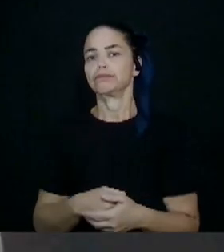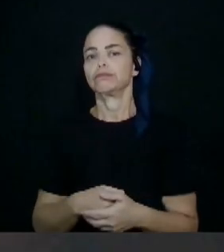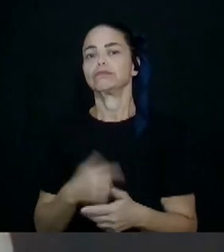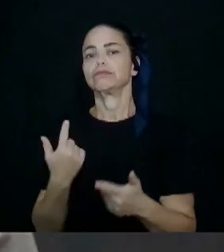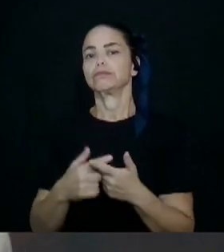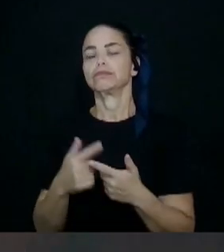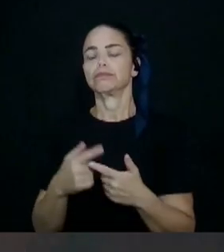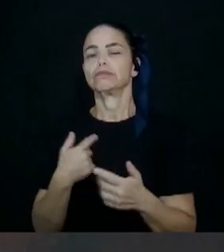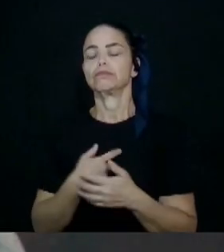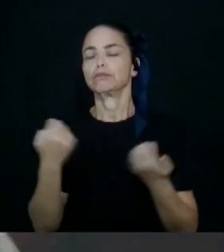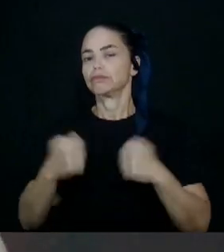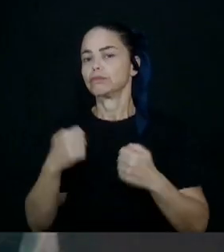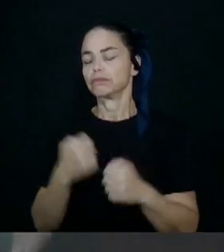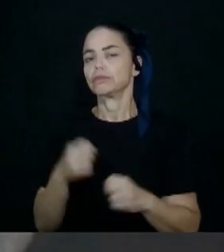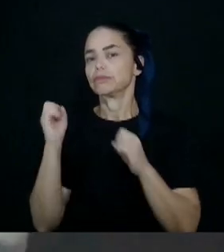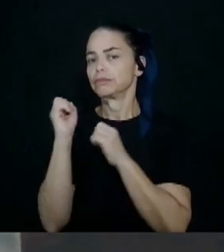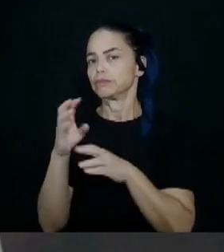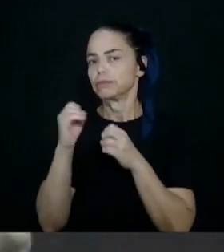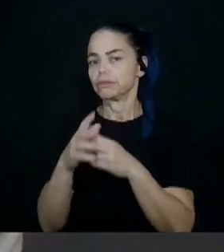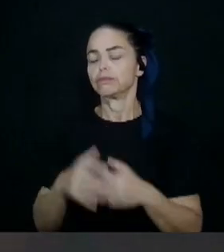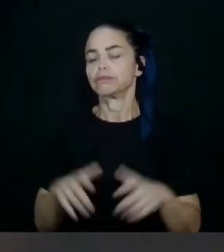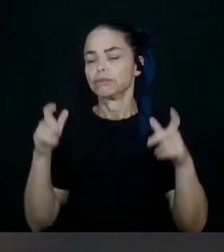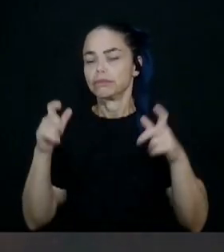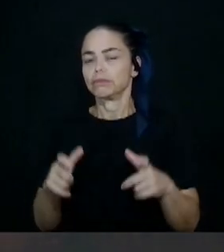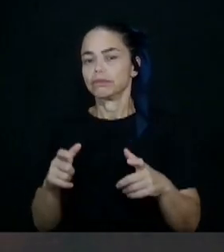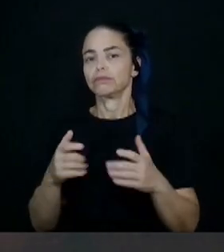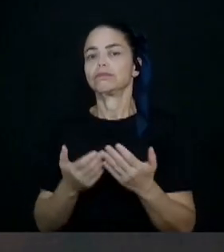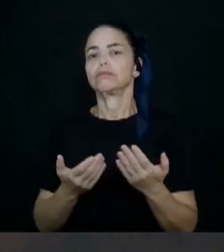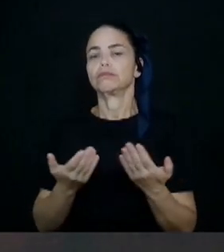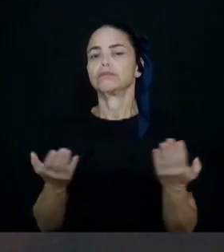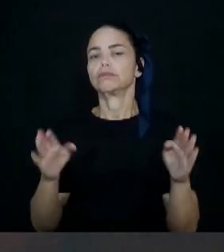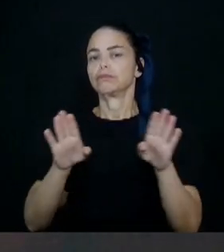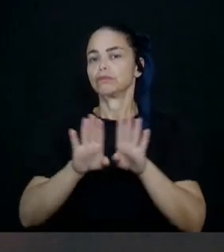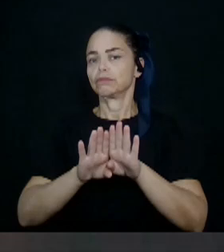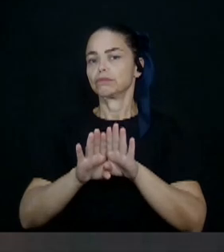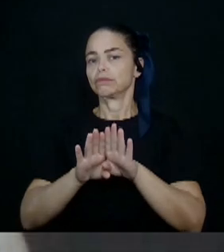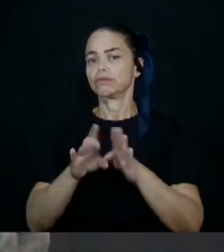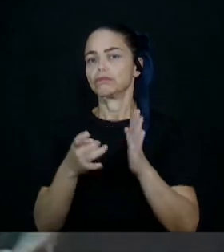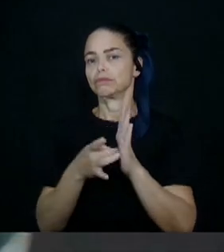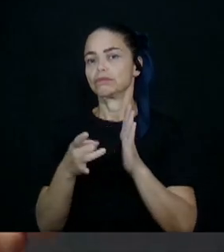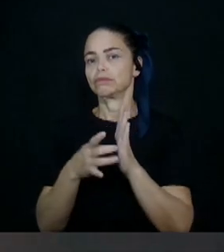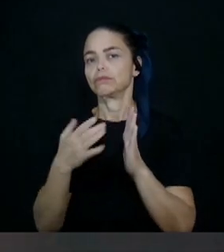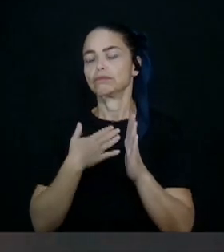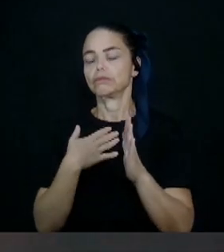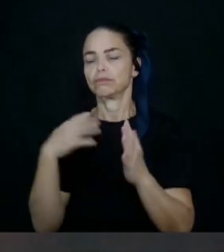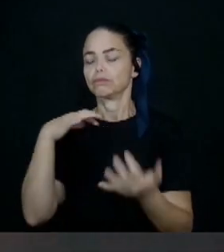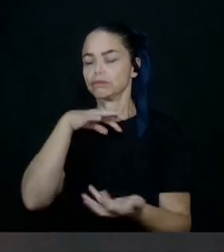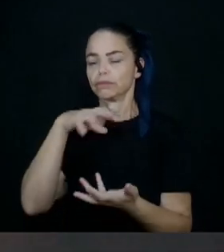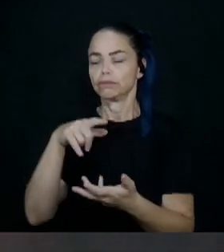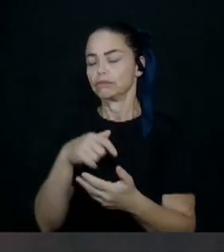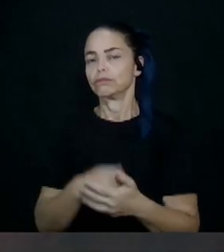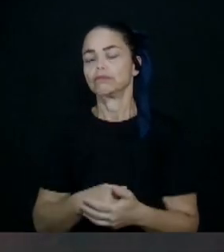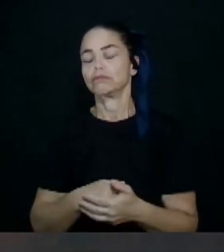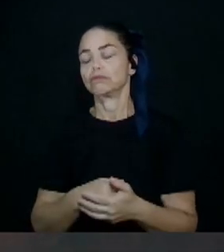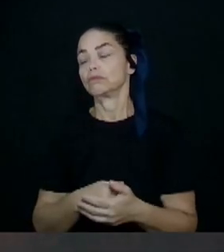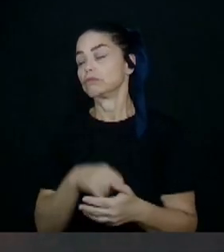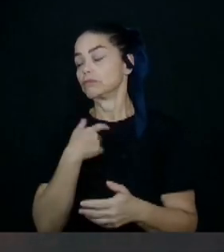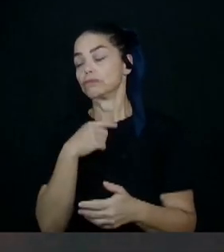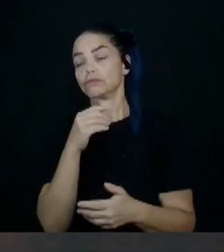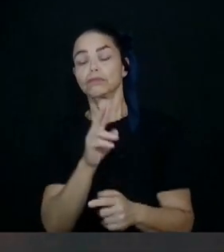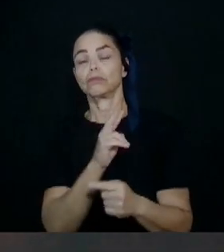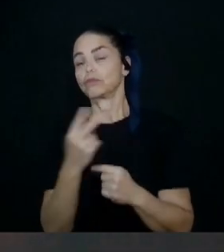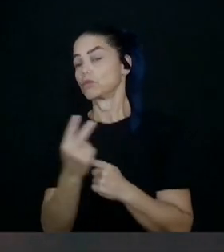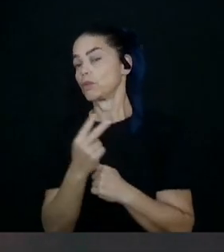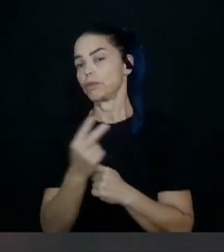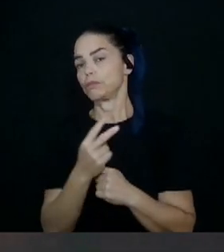eu preciso ter o meu espaço. Fechei o vidro... Estou no meu mundo, pode cair tudo, eu estou ali no meu mundo,